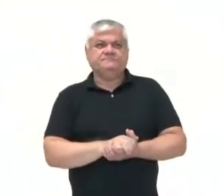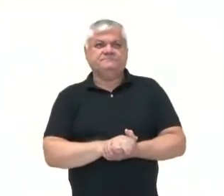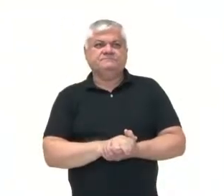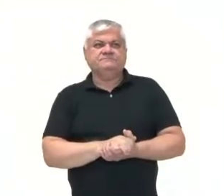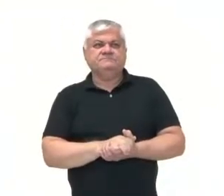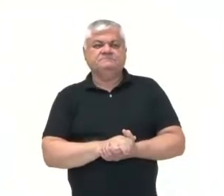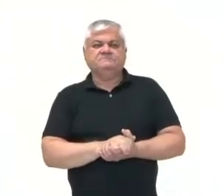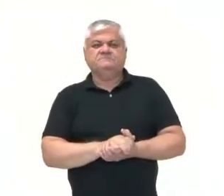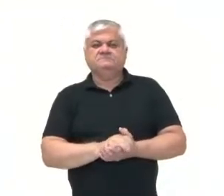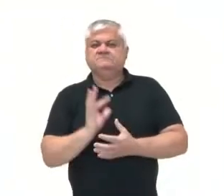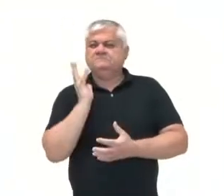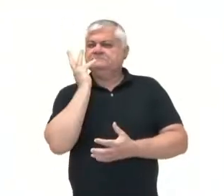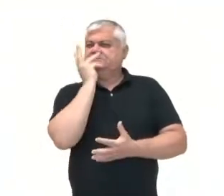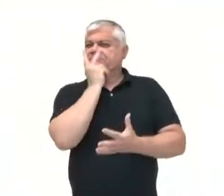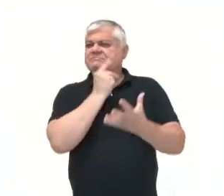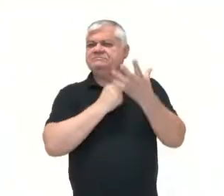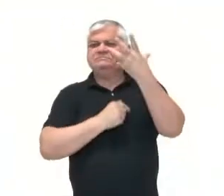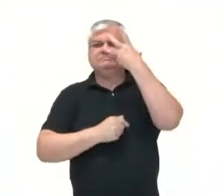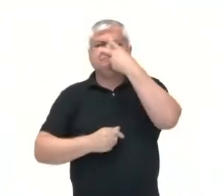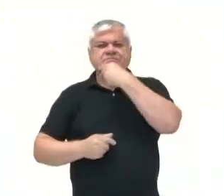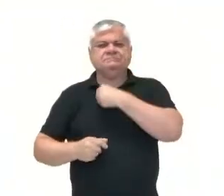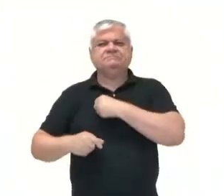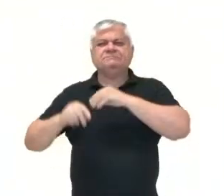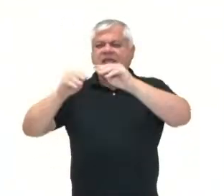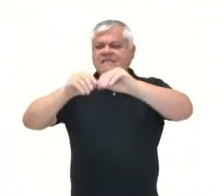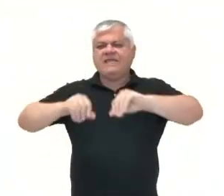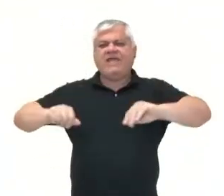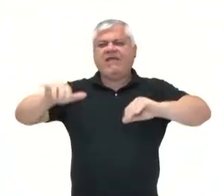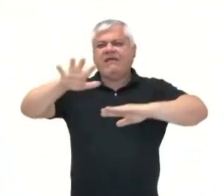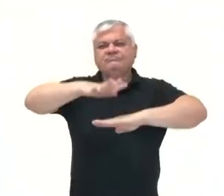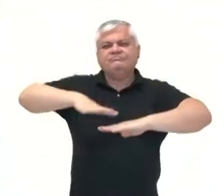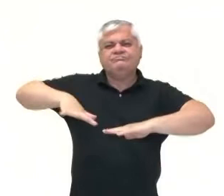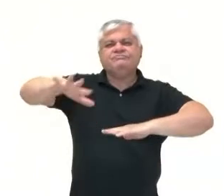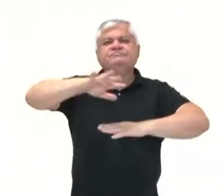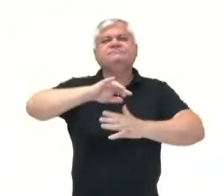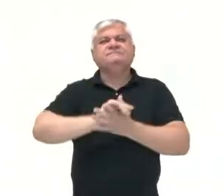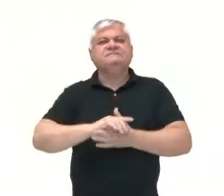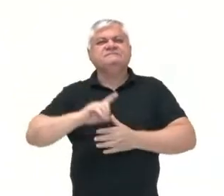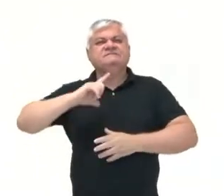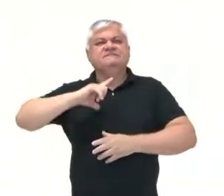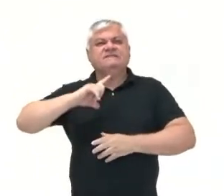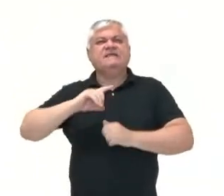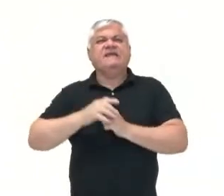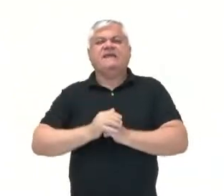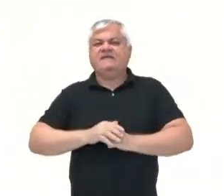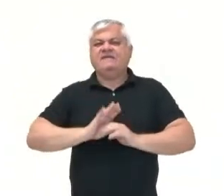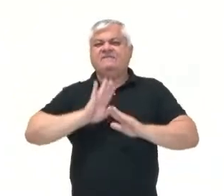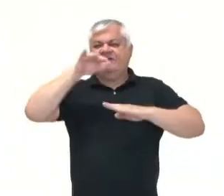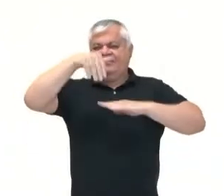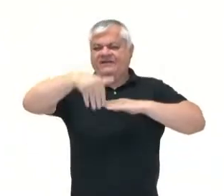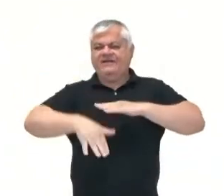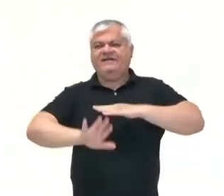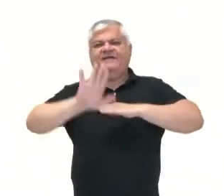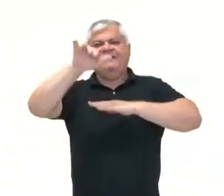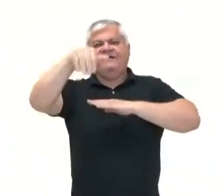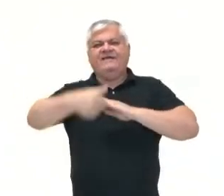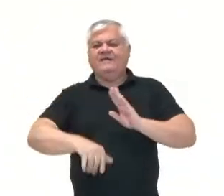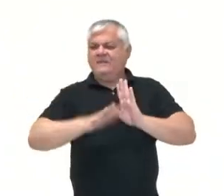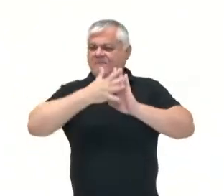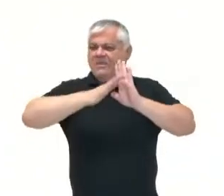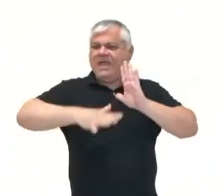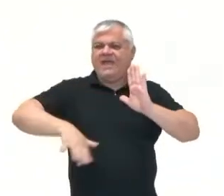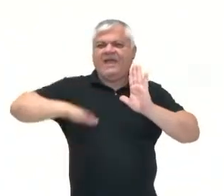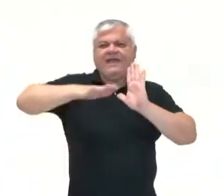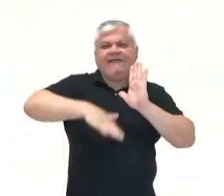Tem muita beleza minha boa terra, tendo a vale a terra, da praia ao